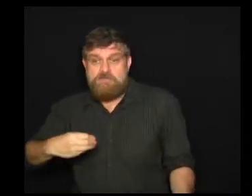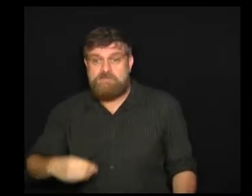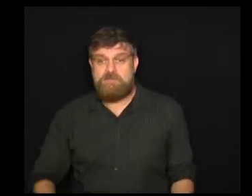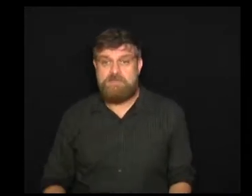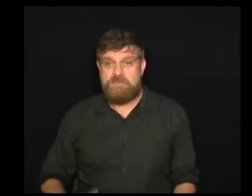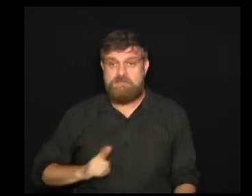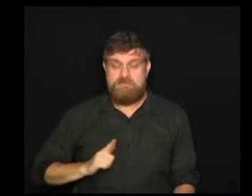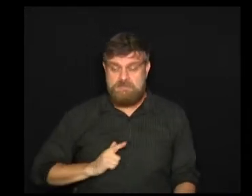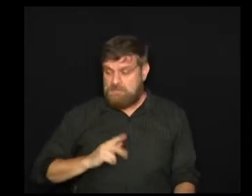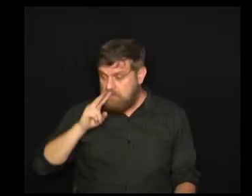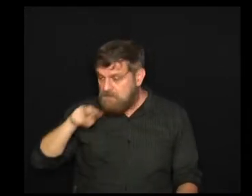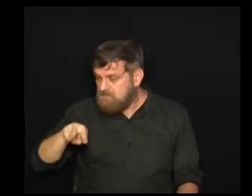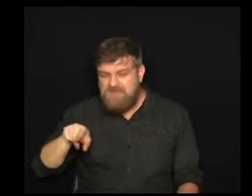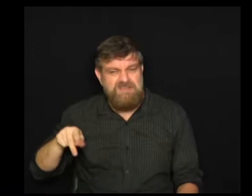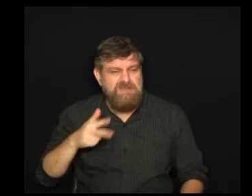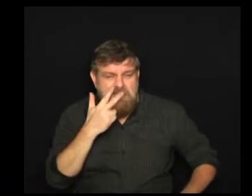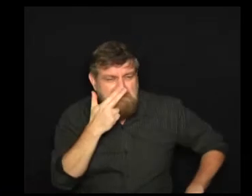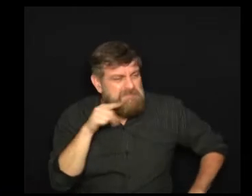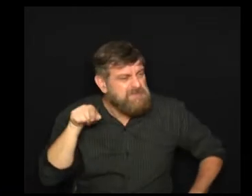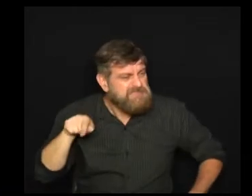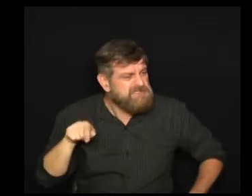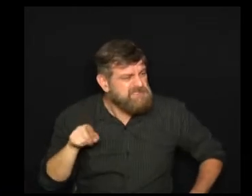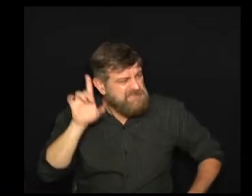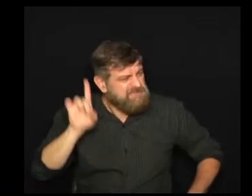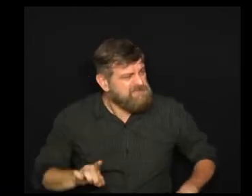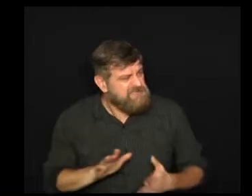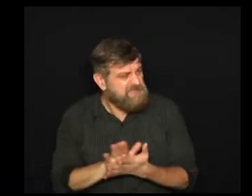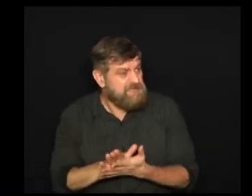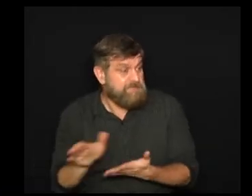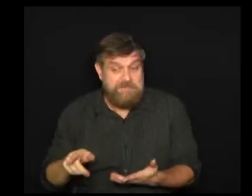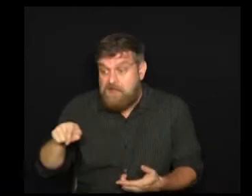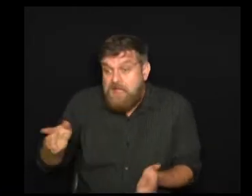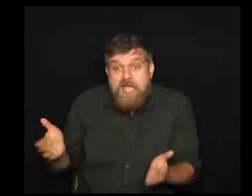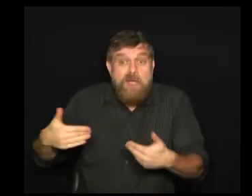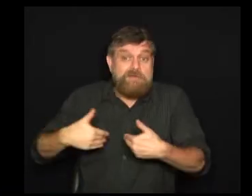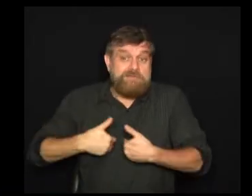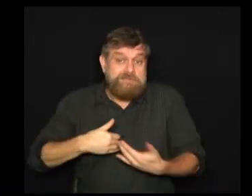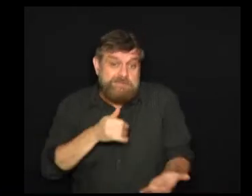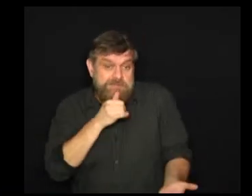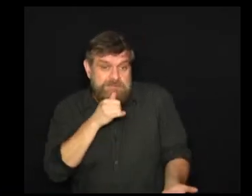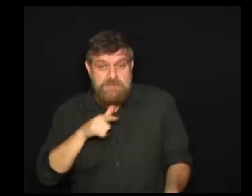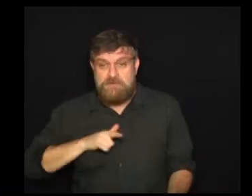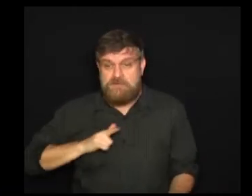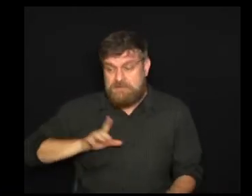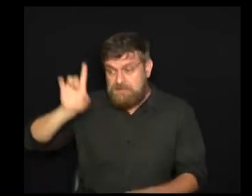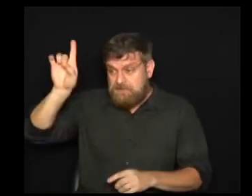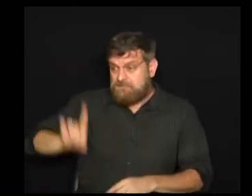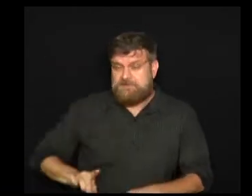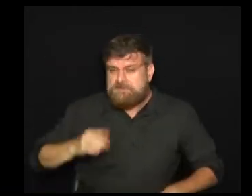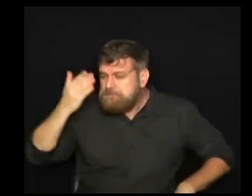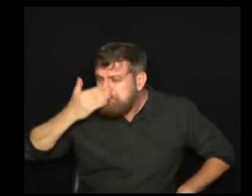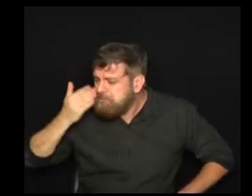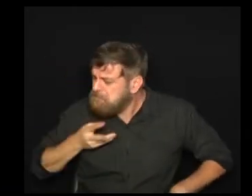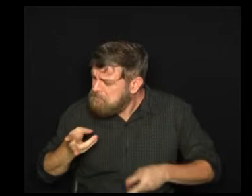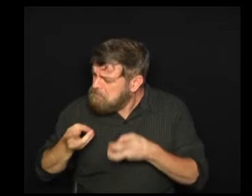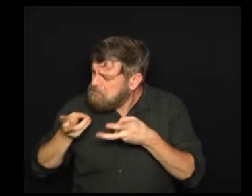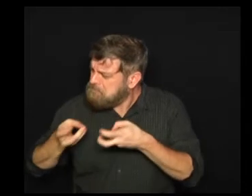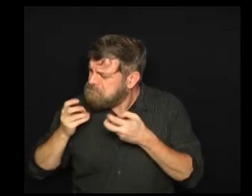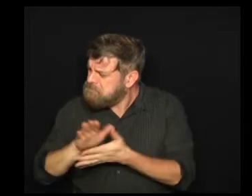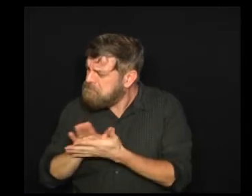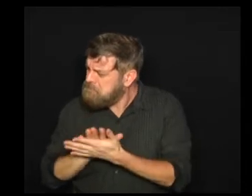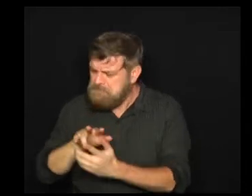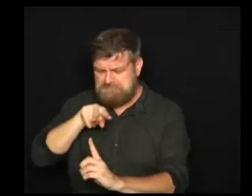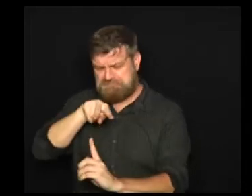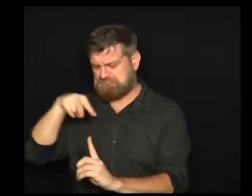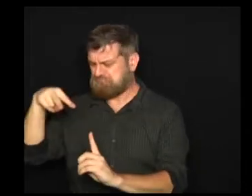deficiência aparente, né? Então sempre tinha que ficar justificando que o filho é autista ou tem alguma outra deficiência que não aparenta, e